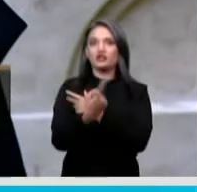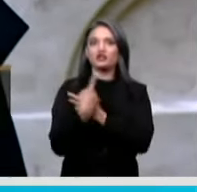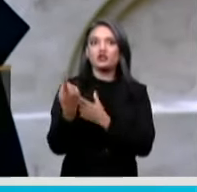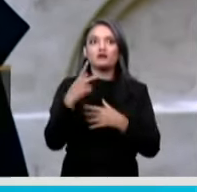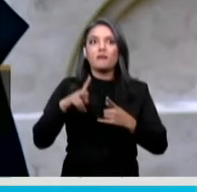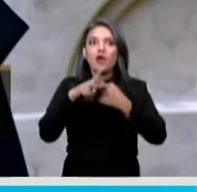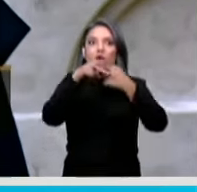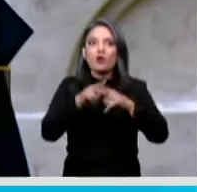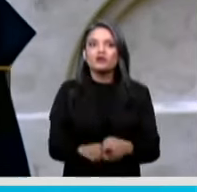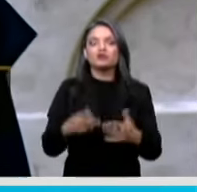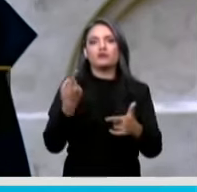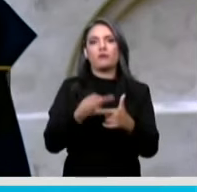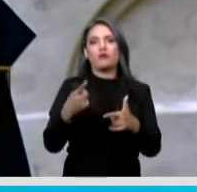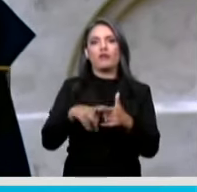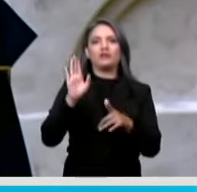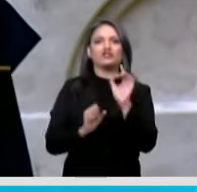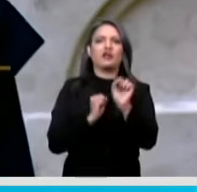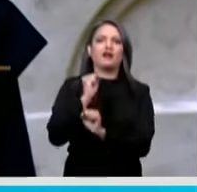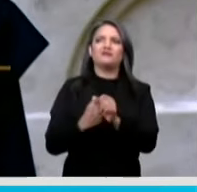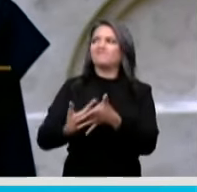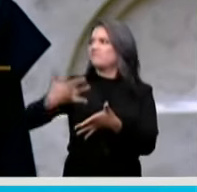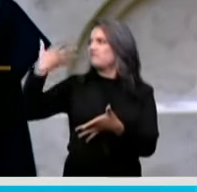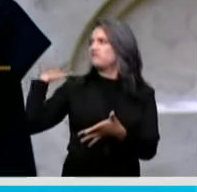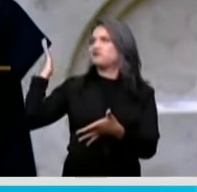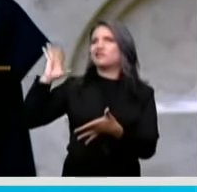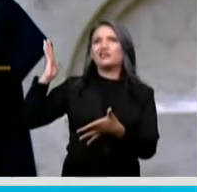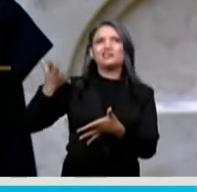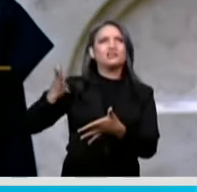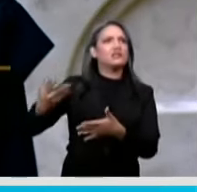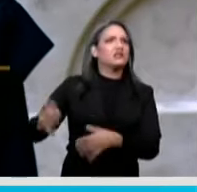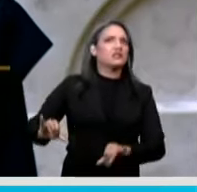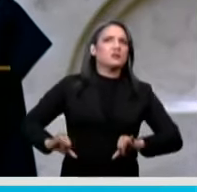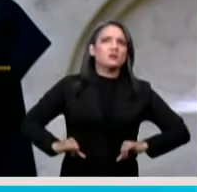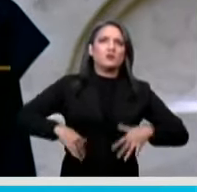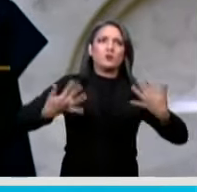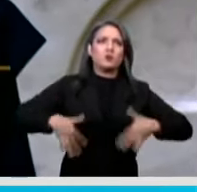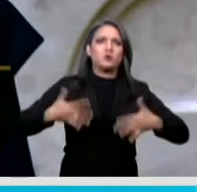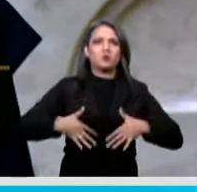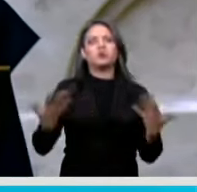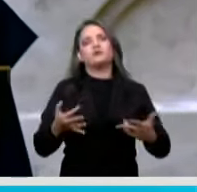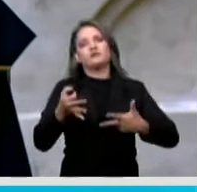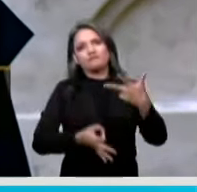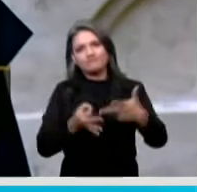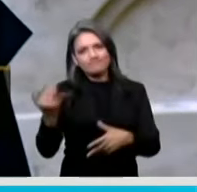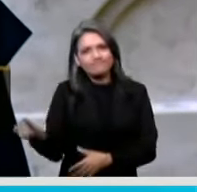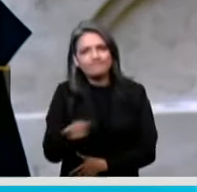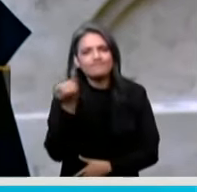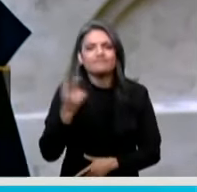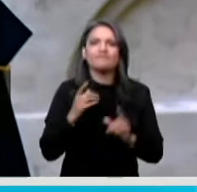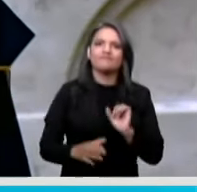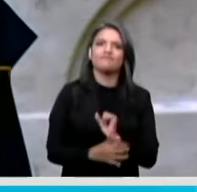fato esses números eles estão acima do que deveriam seria possível enxugar isso tem responsabilidade das nossas próprias elites políticas